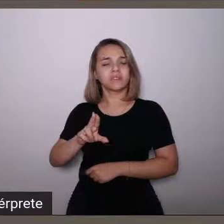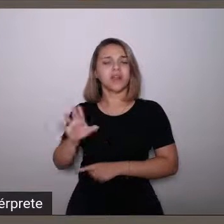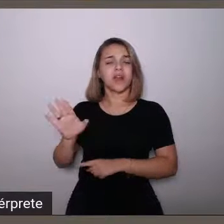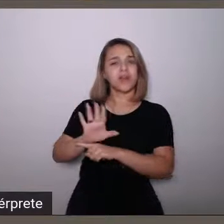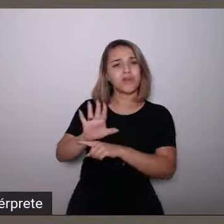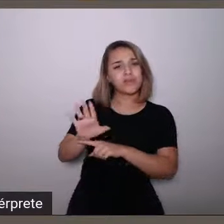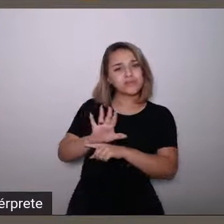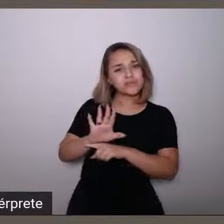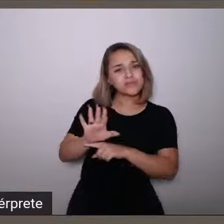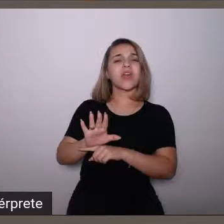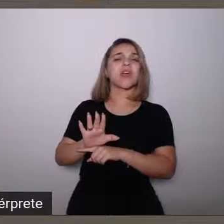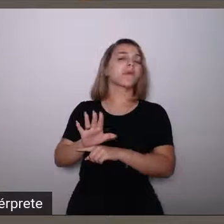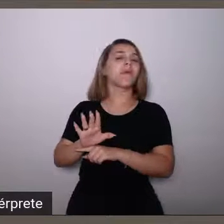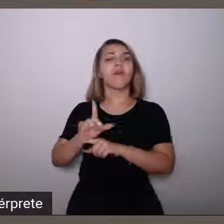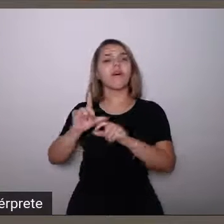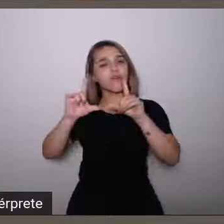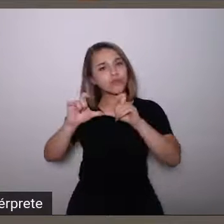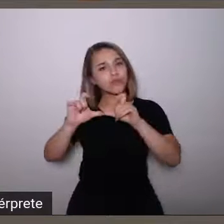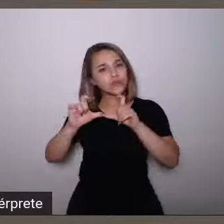foi crítico, né?